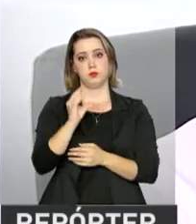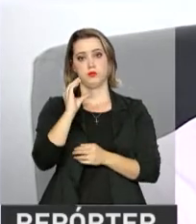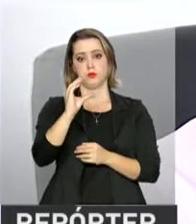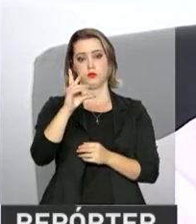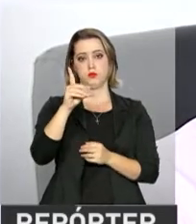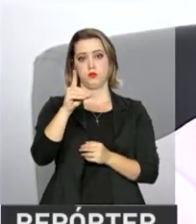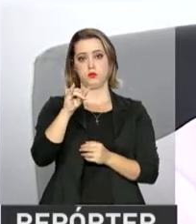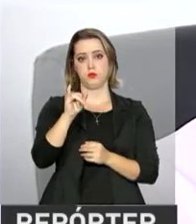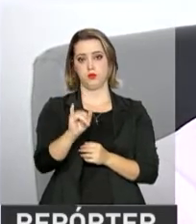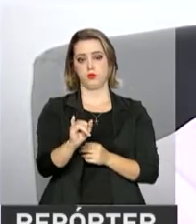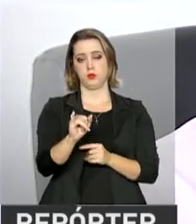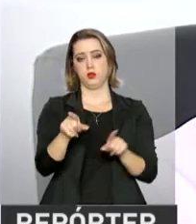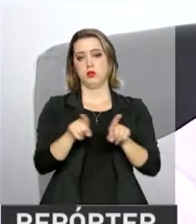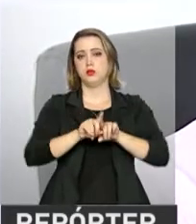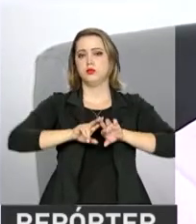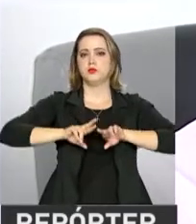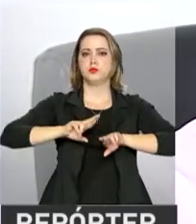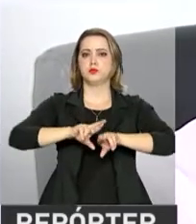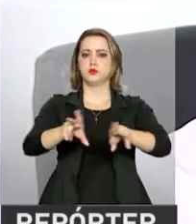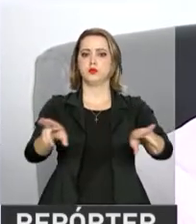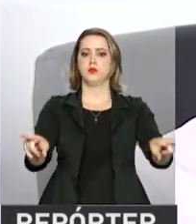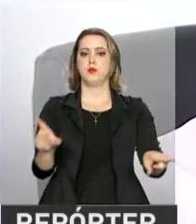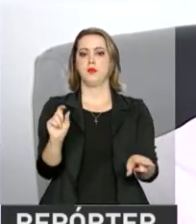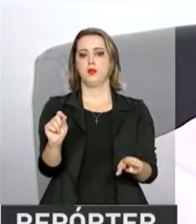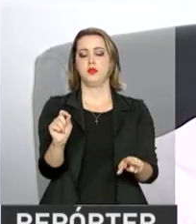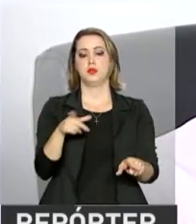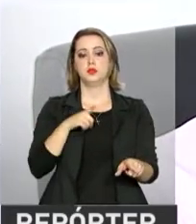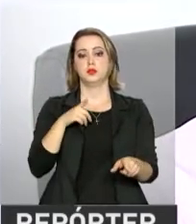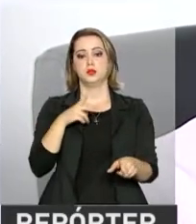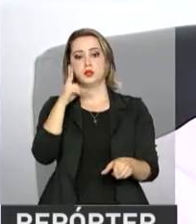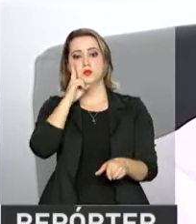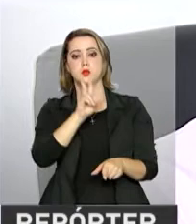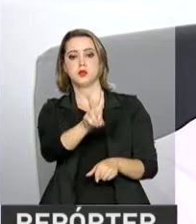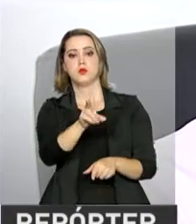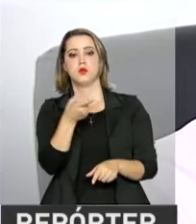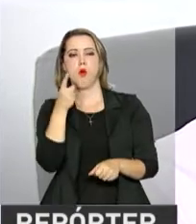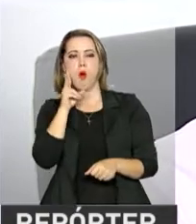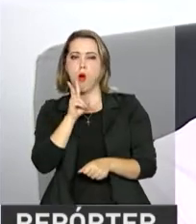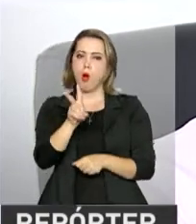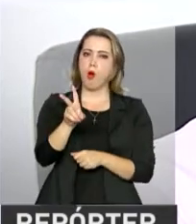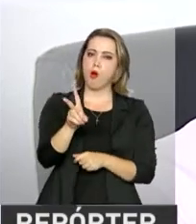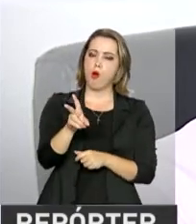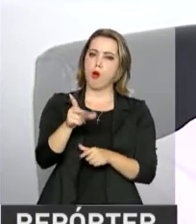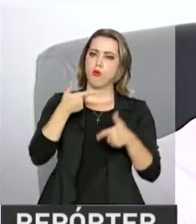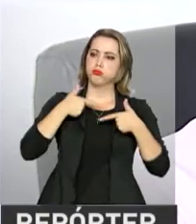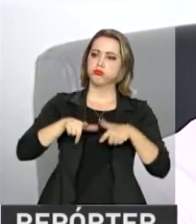tendem a cair, Tesouro Direto, LCI, e o investidor volta a olhar para o mercado imobiliário com bons olhos.